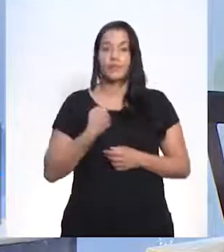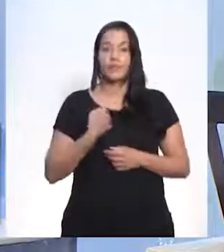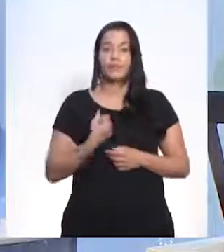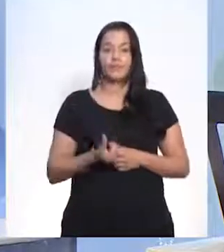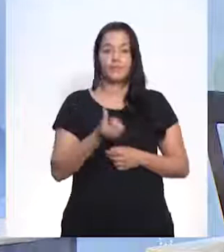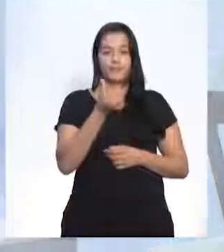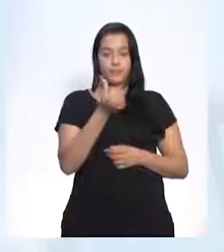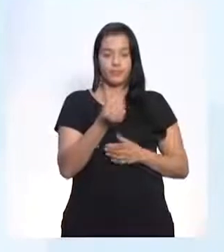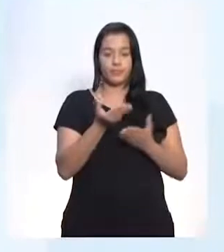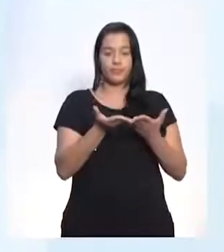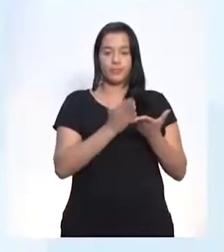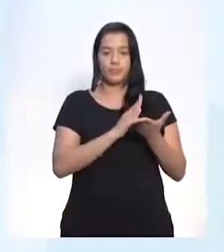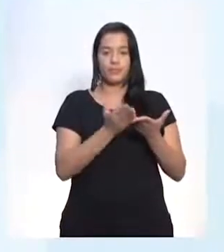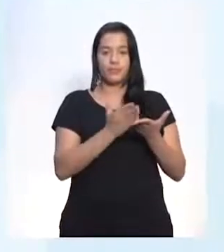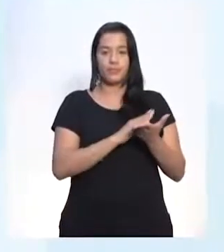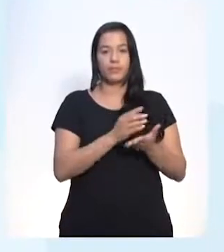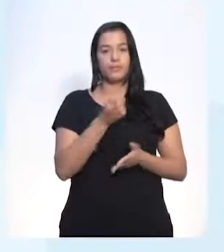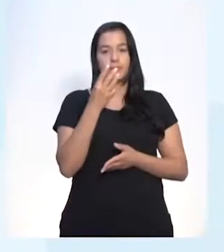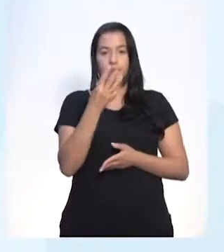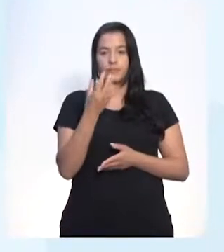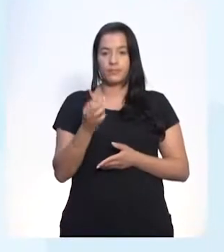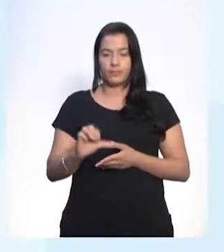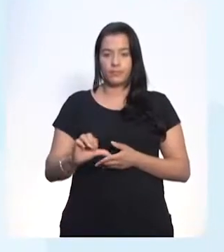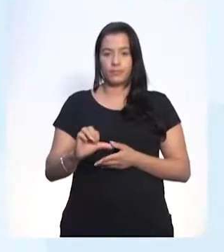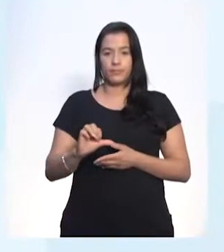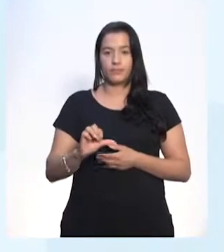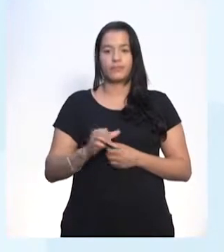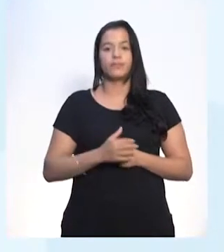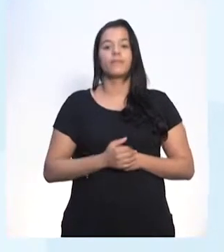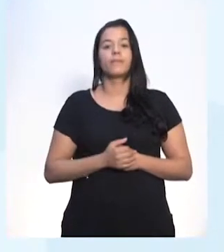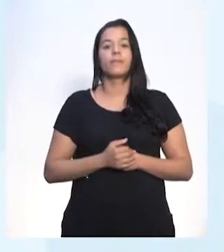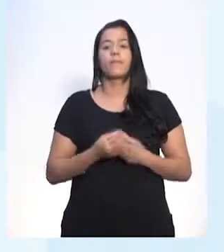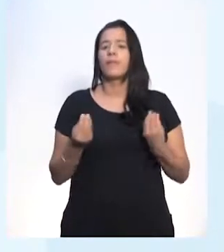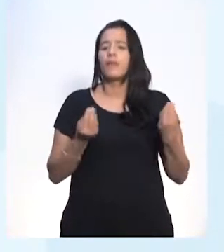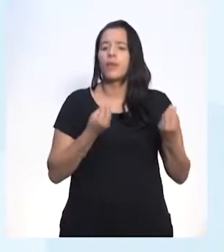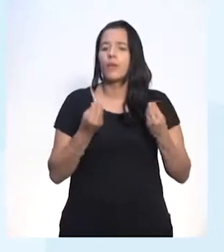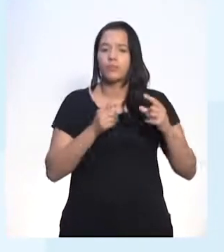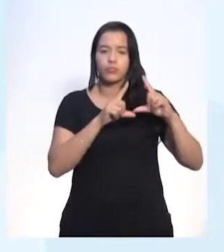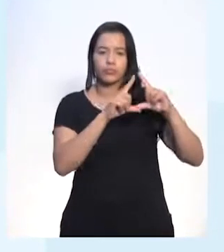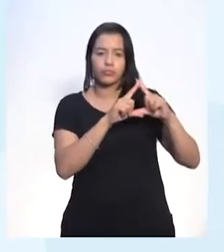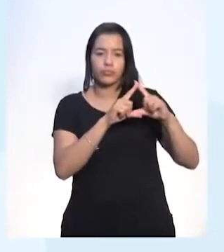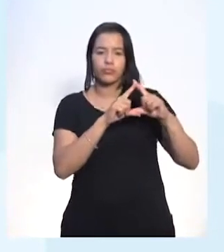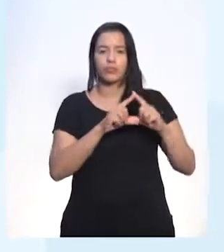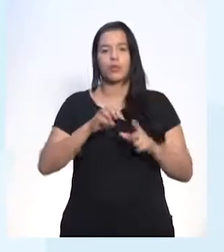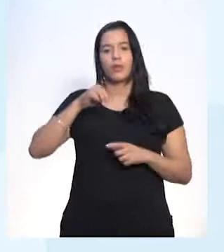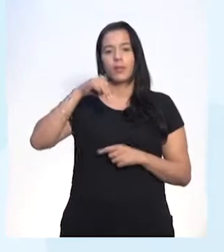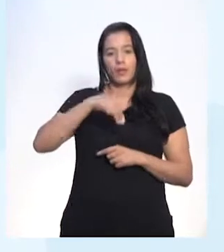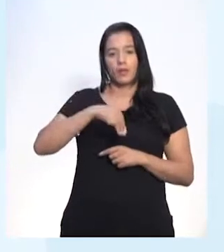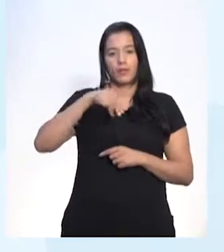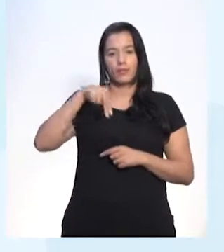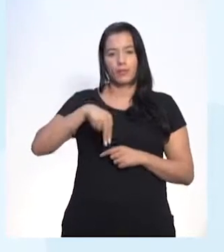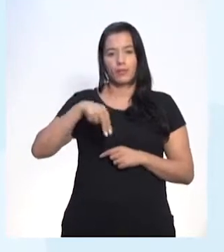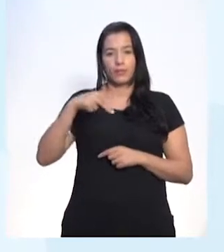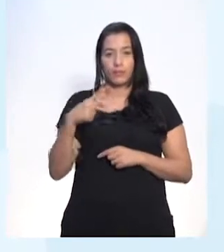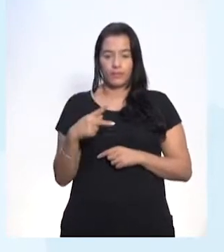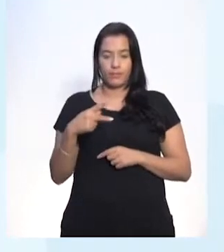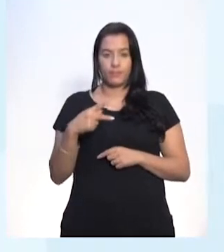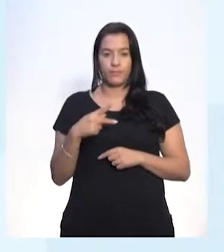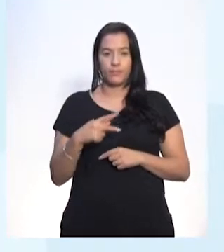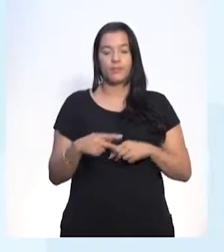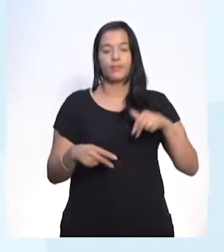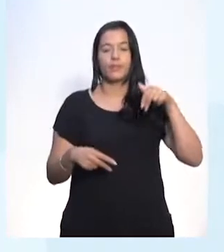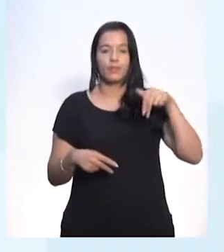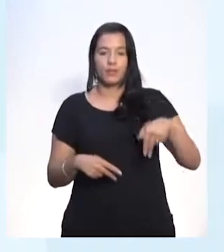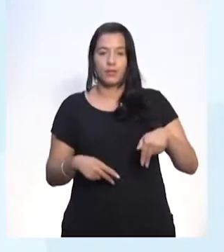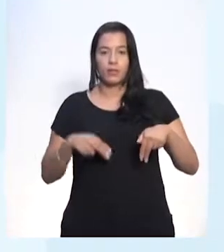da página 39. Como os triângulos MNP, que é o grandão,